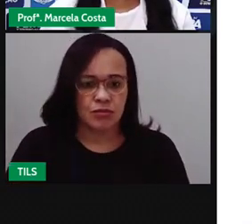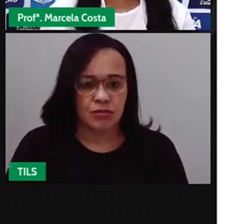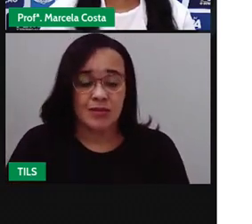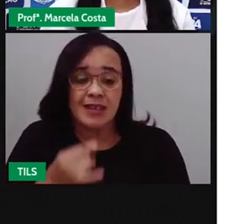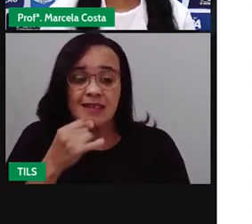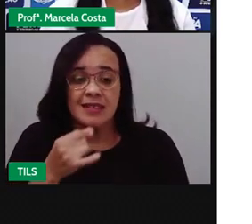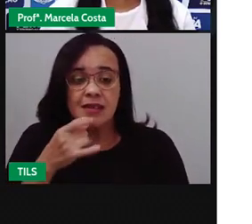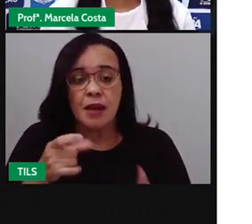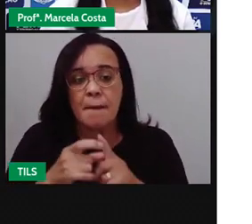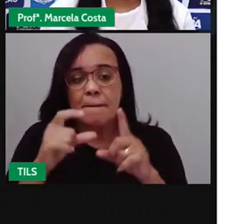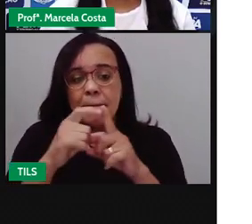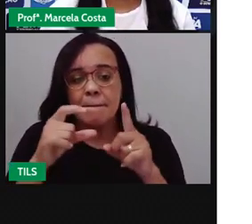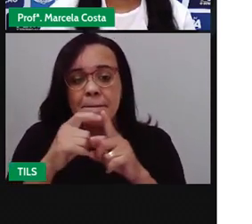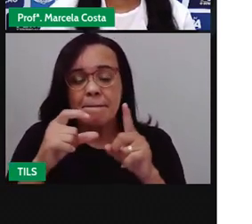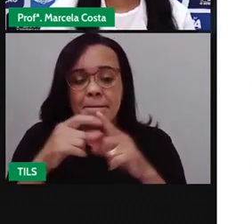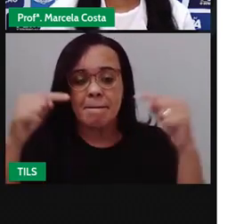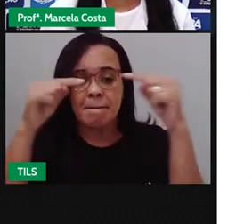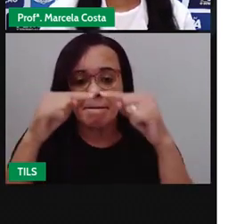interior.